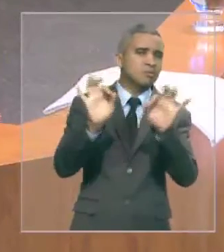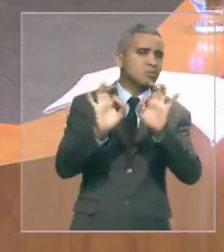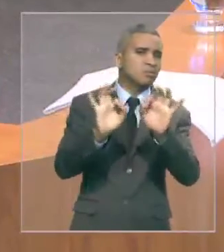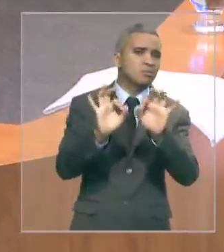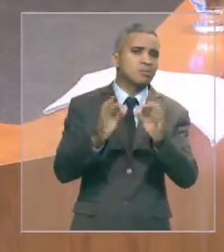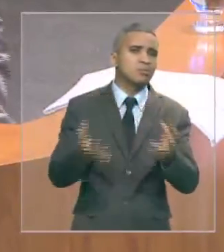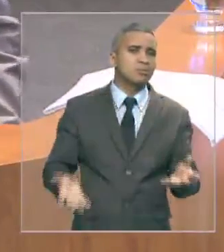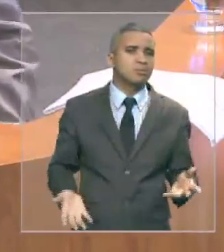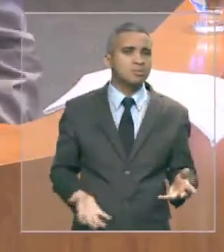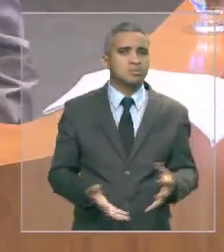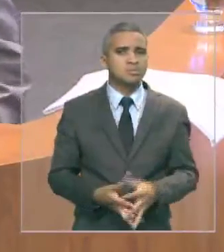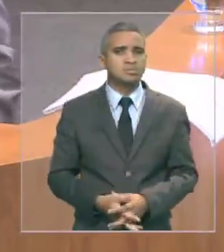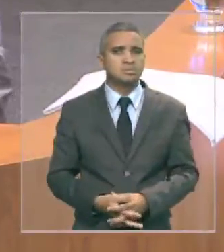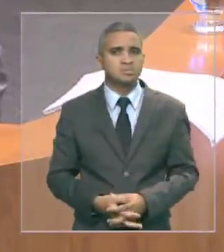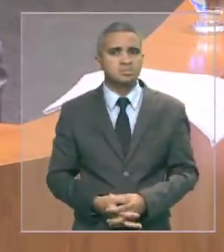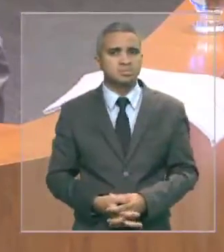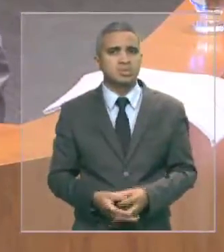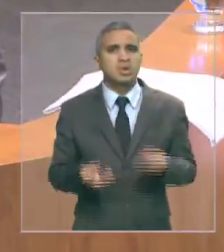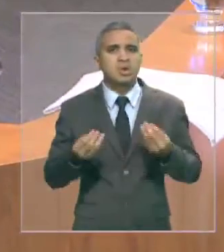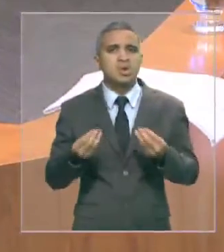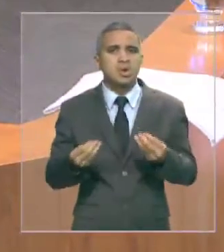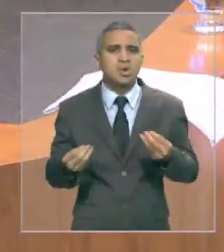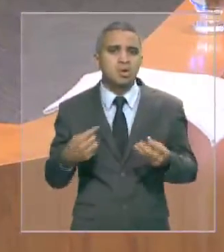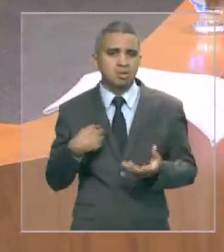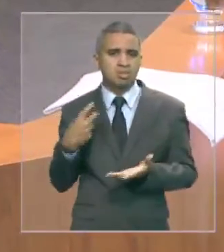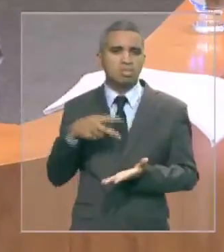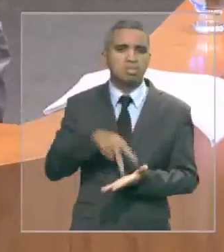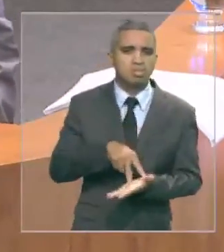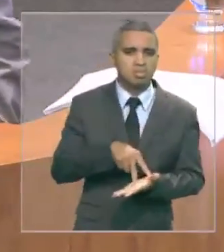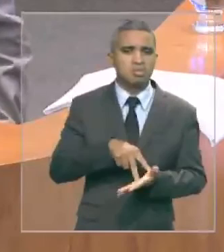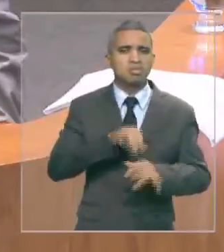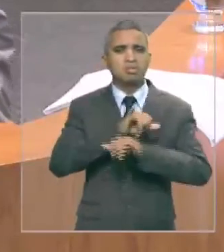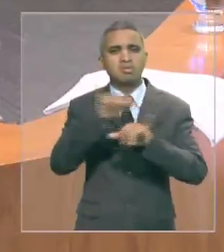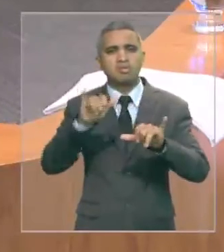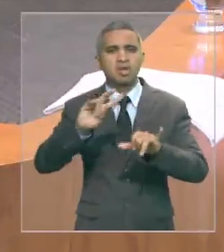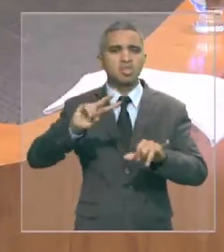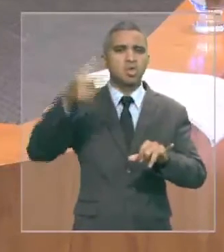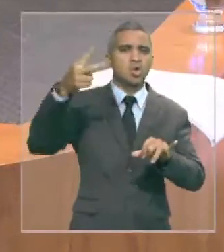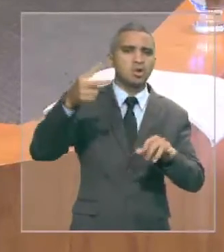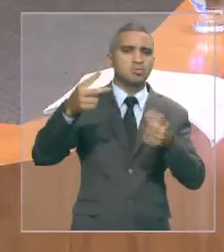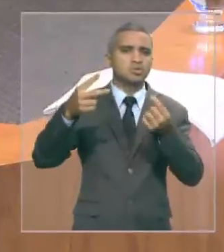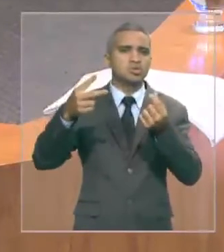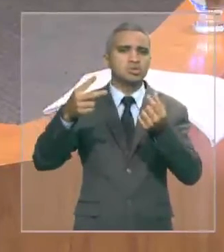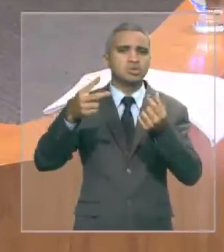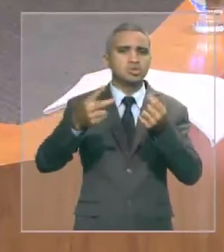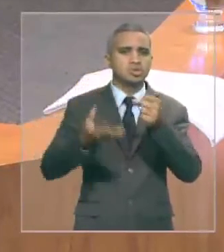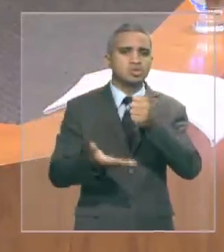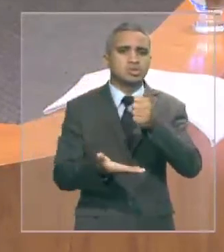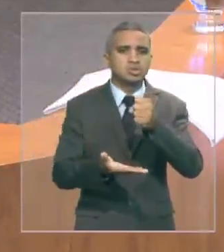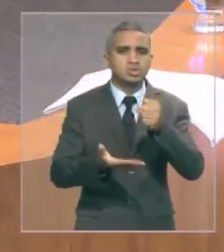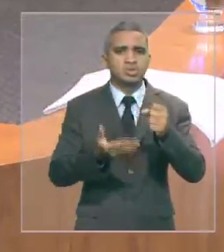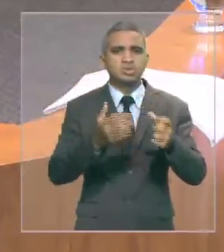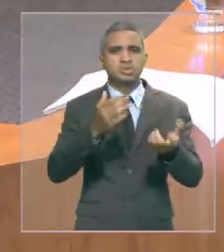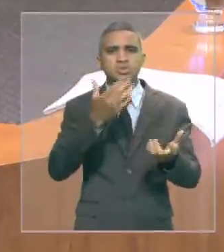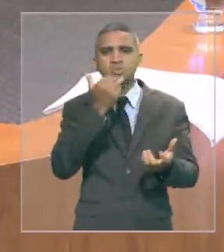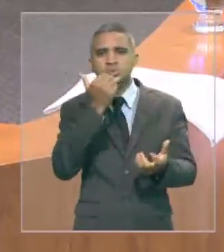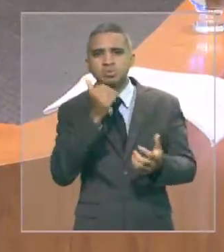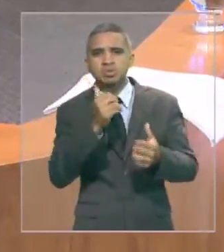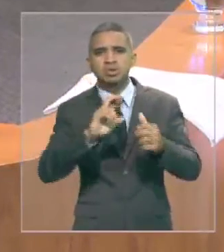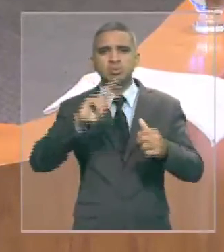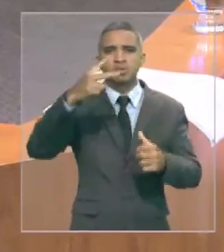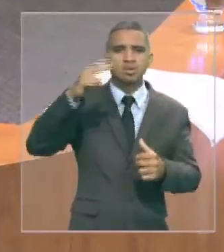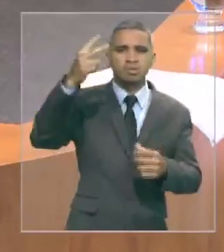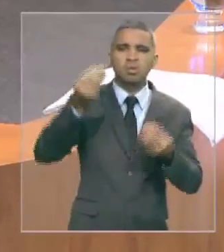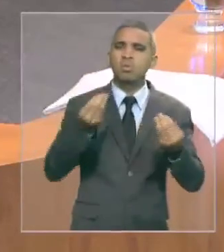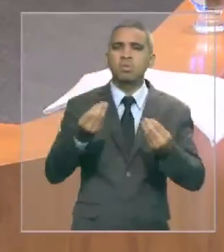para a tribuna falar que a cesta básica dobrou, triplicou, que é um fato. É um fato. Não. Agora, o sistema